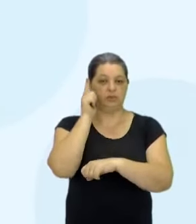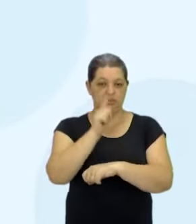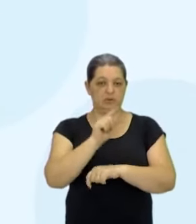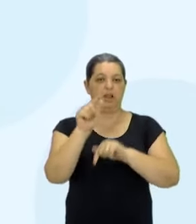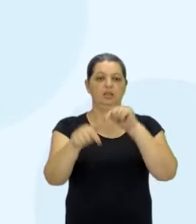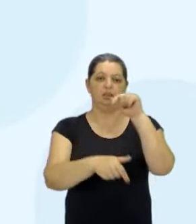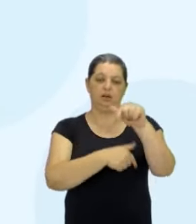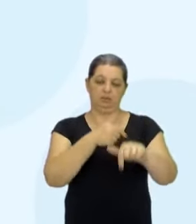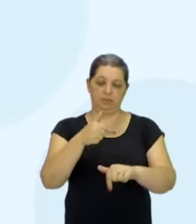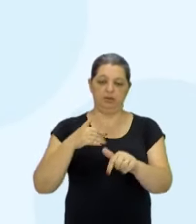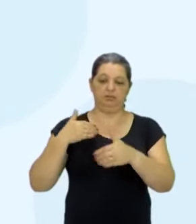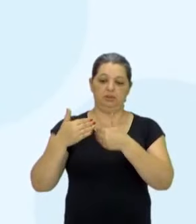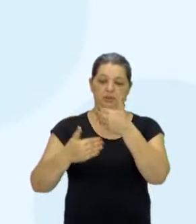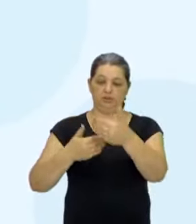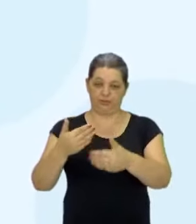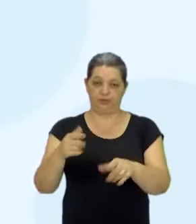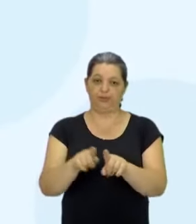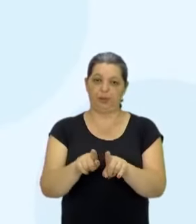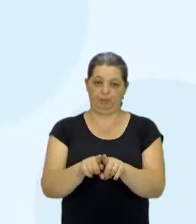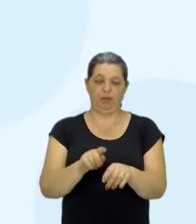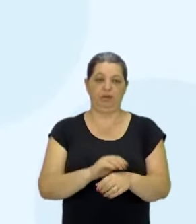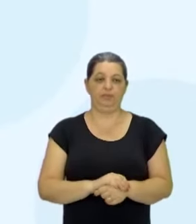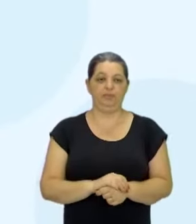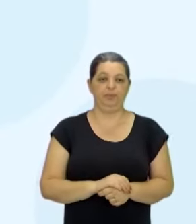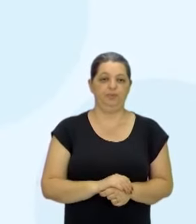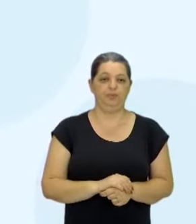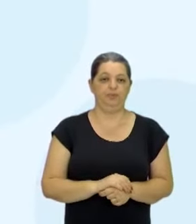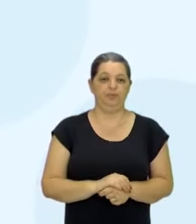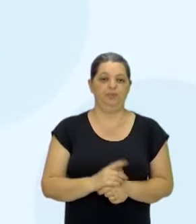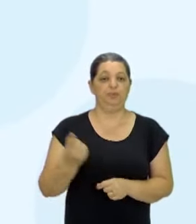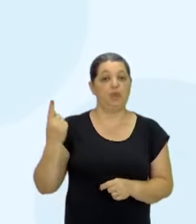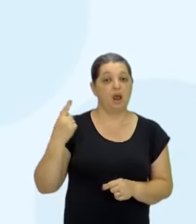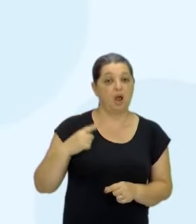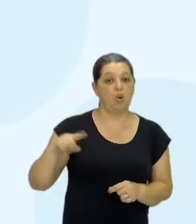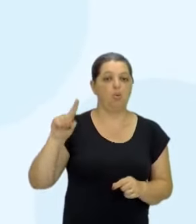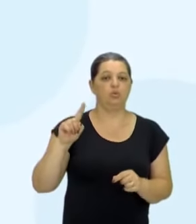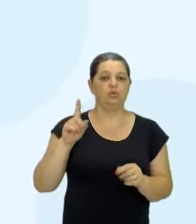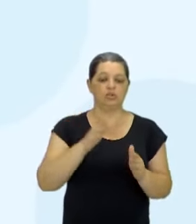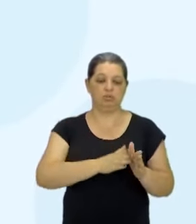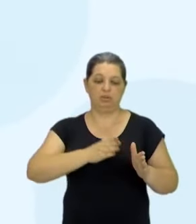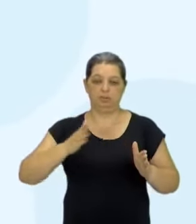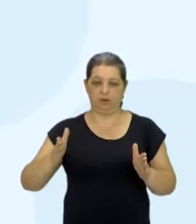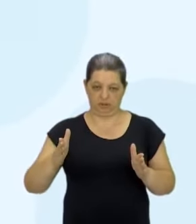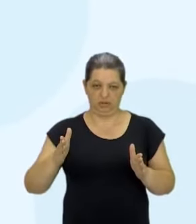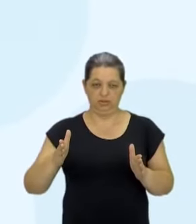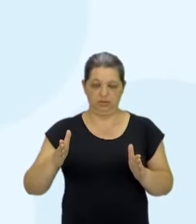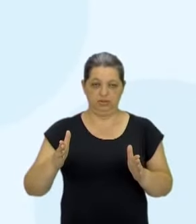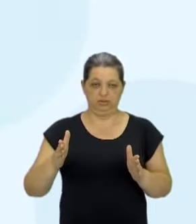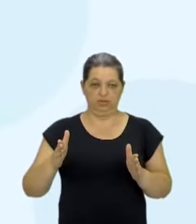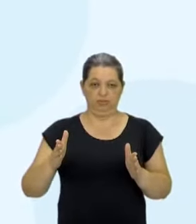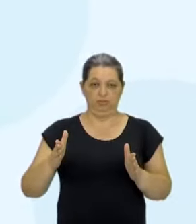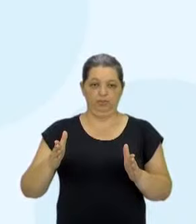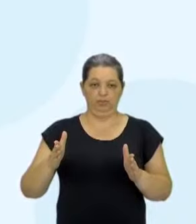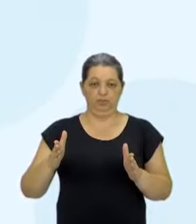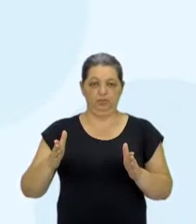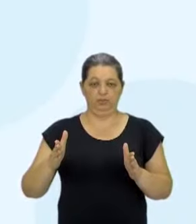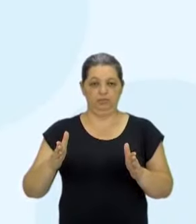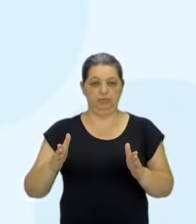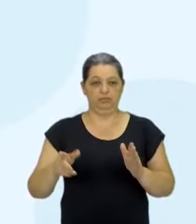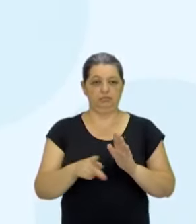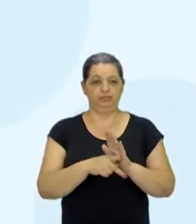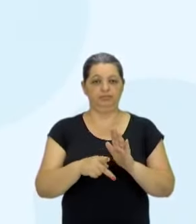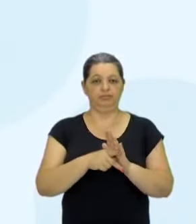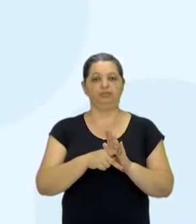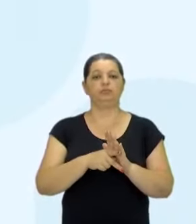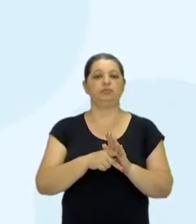trabalho que ela está desenvolvendo e... Na última parte, a gente fala sobre a sua